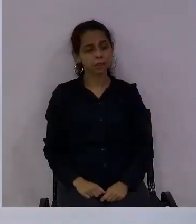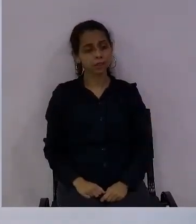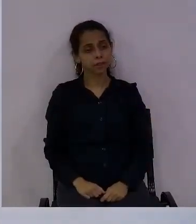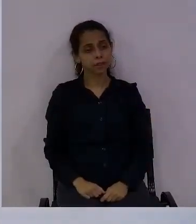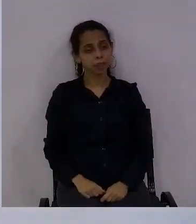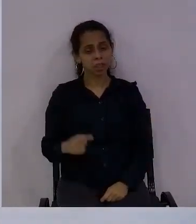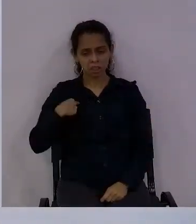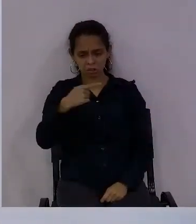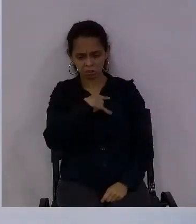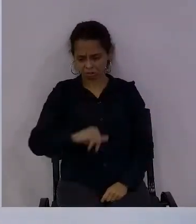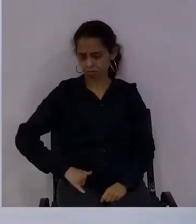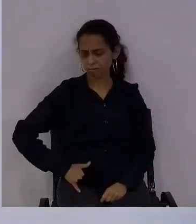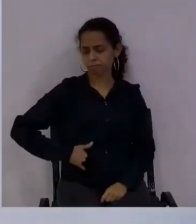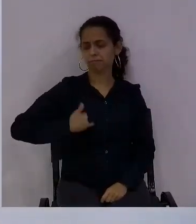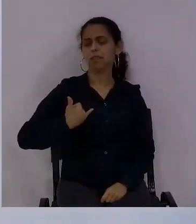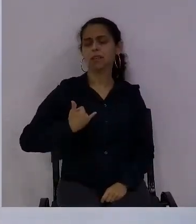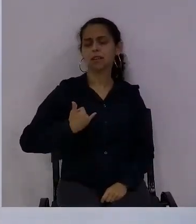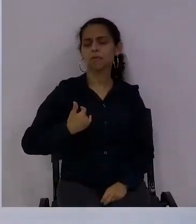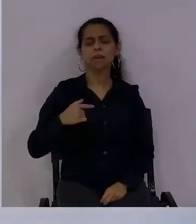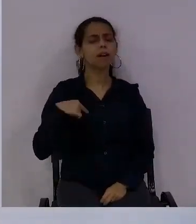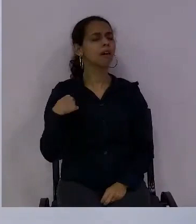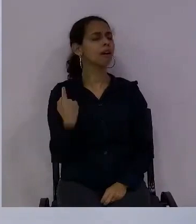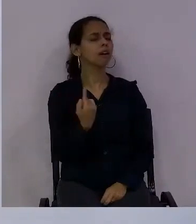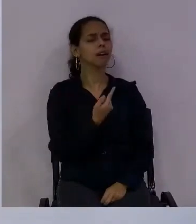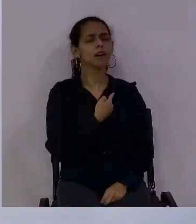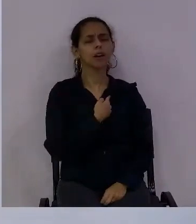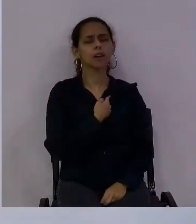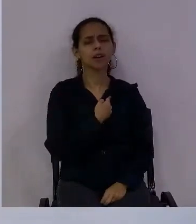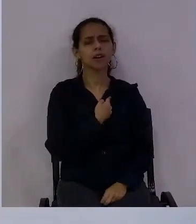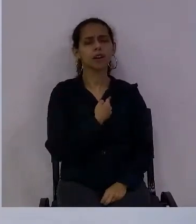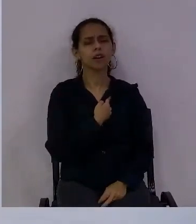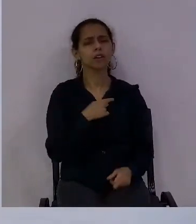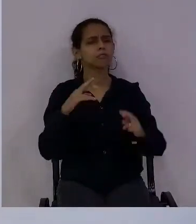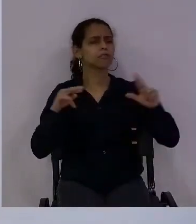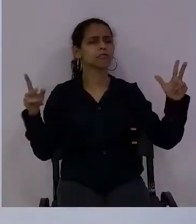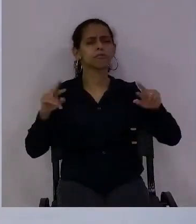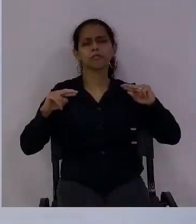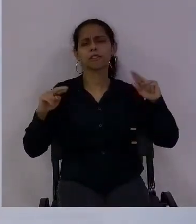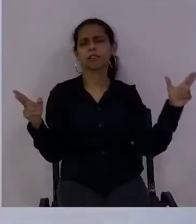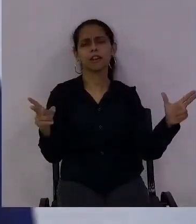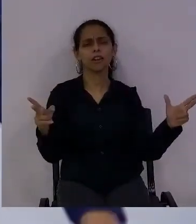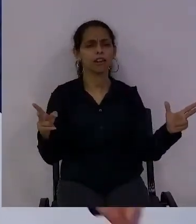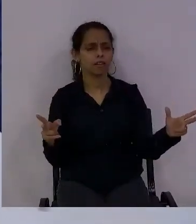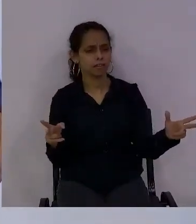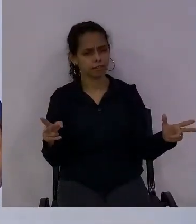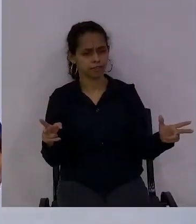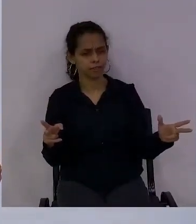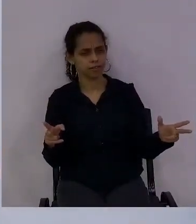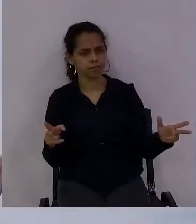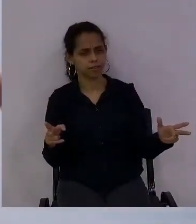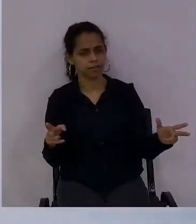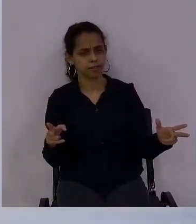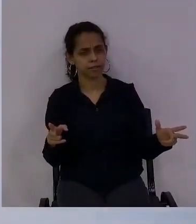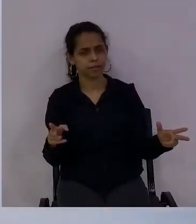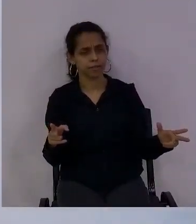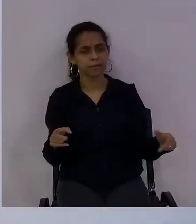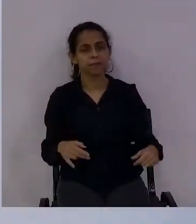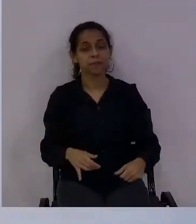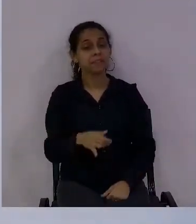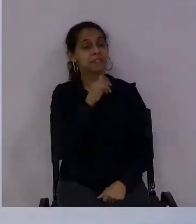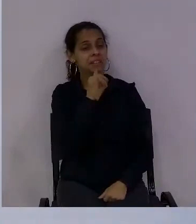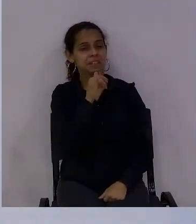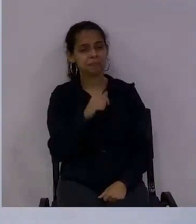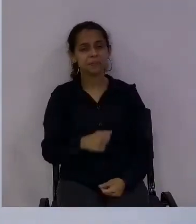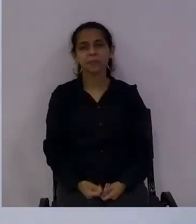Isso é muito curioso. Porque às vezes a gente fala assim, quando eu chegar lá no céu, eu vou encontrar Adão, eu vou encontrar Eva e vou falar